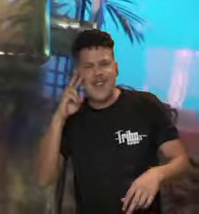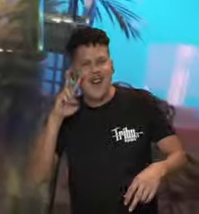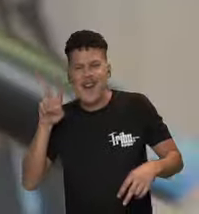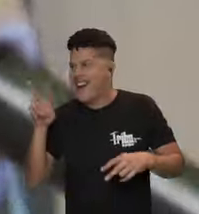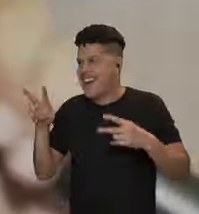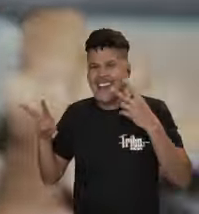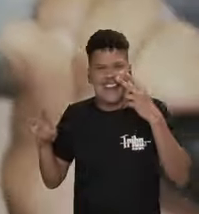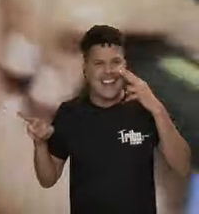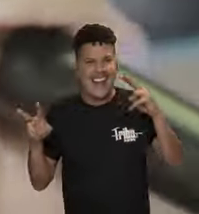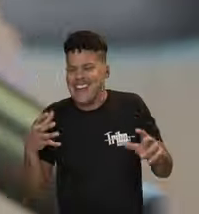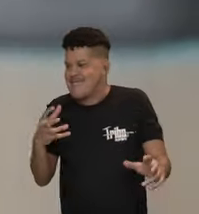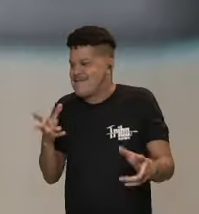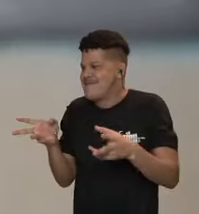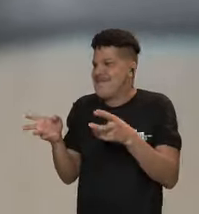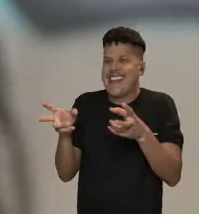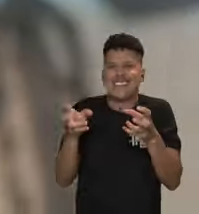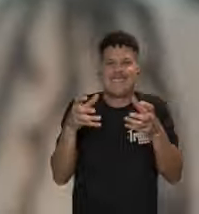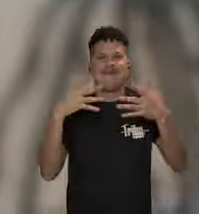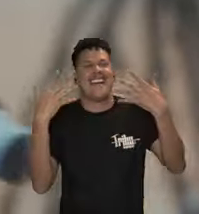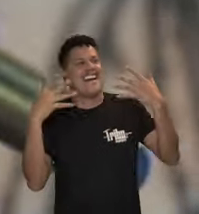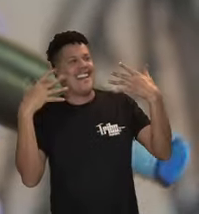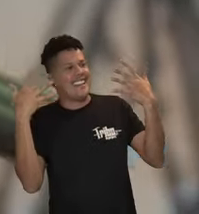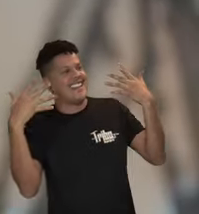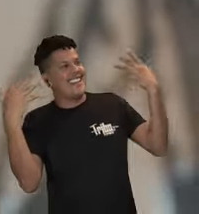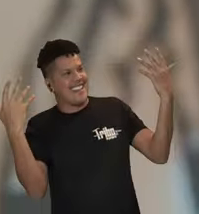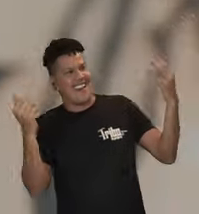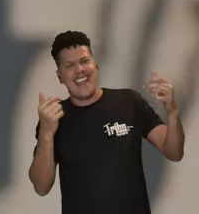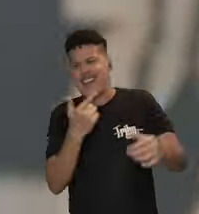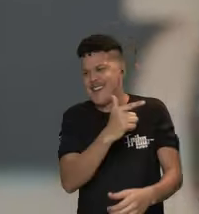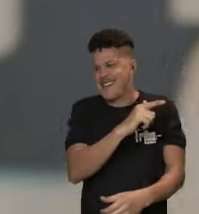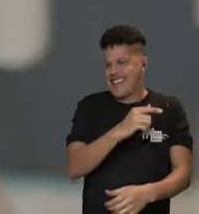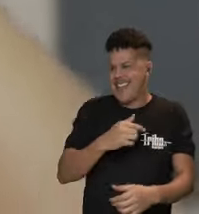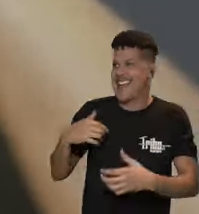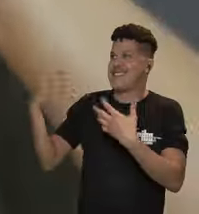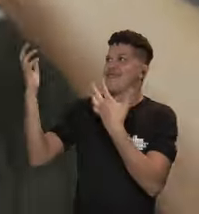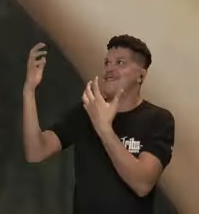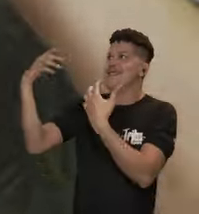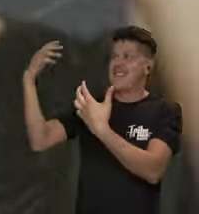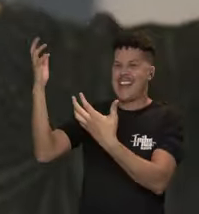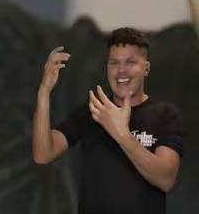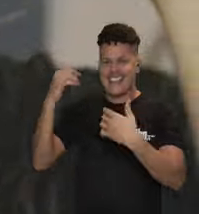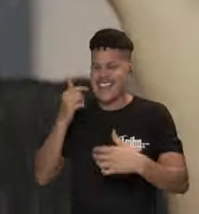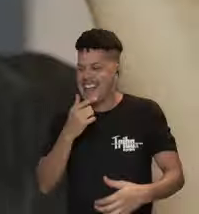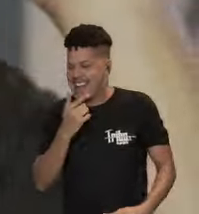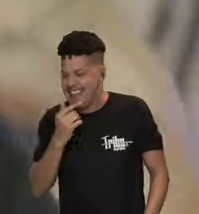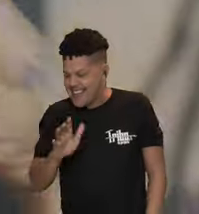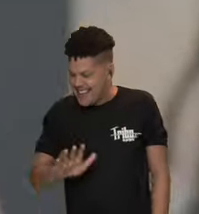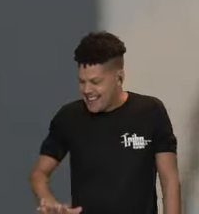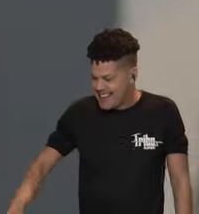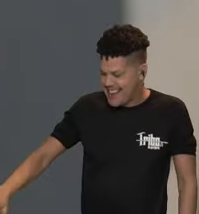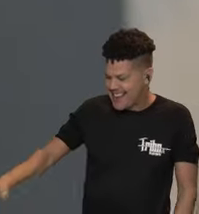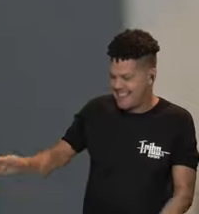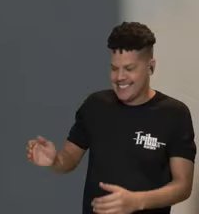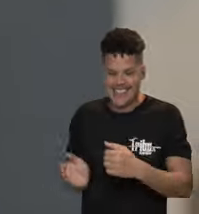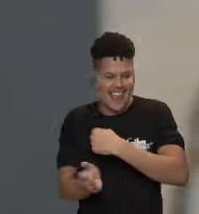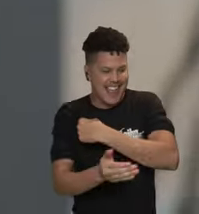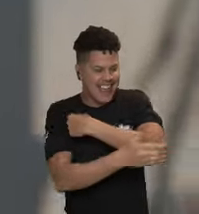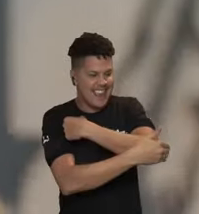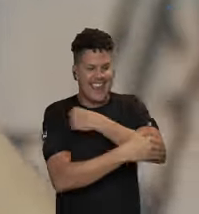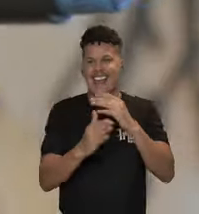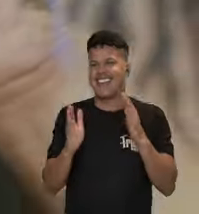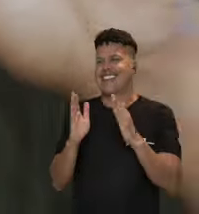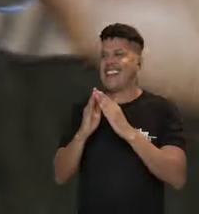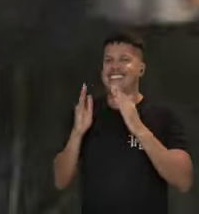lados, sentir a alegria alheia. Tomar uma ducha com as crianças no quintal. Jogar um